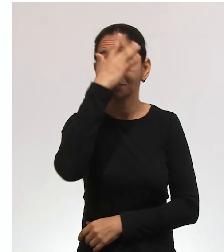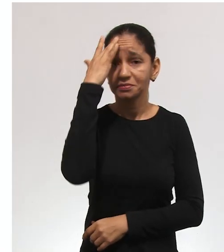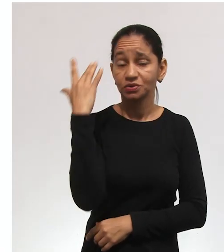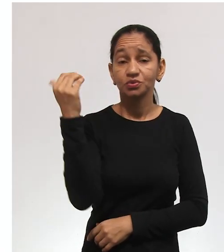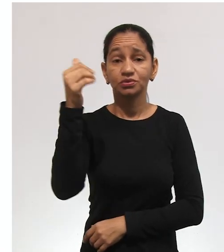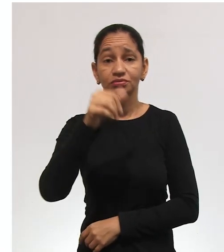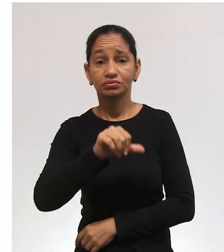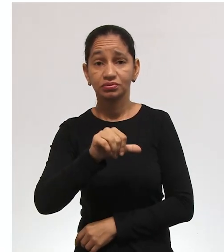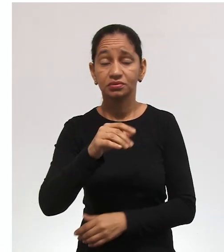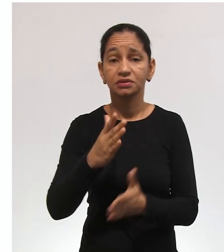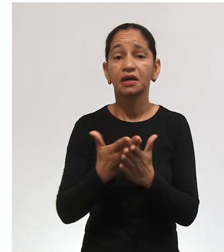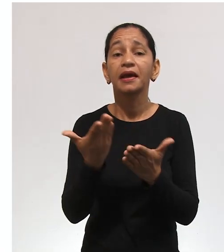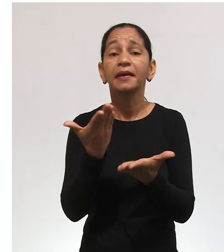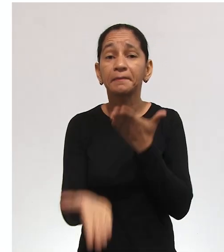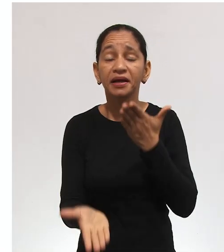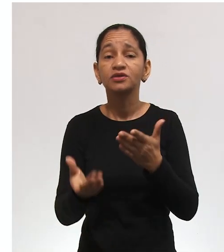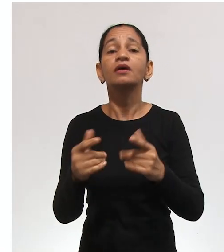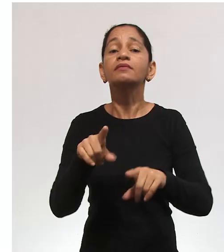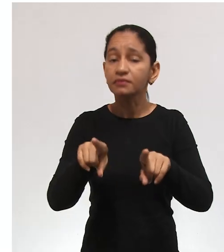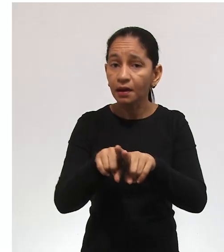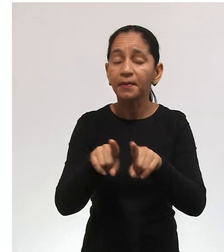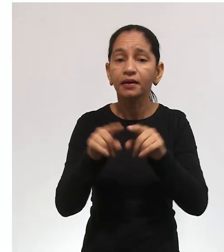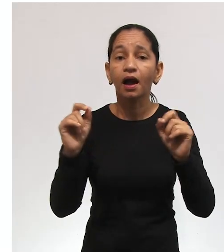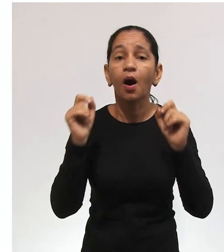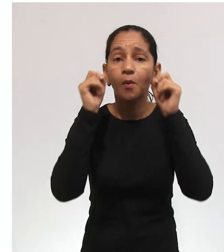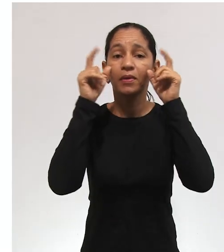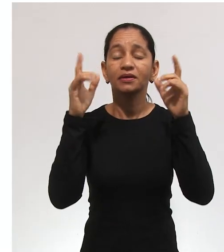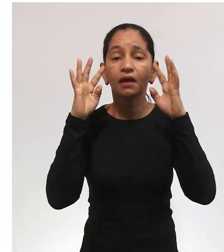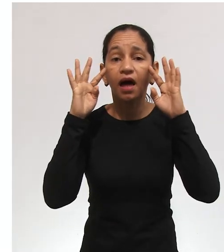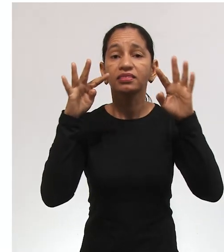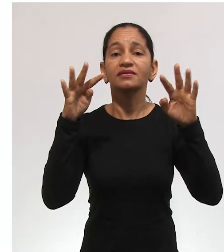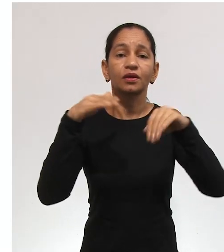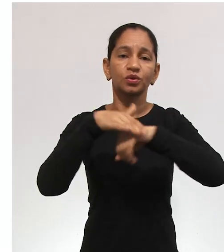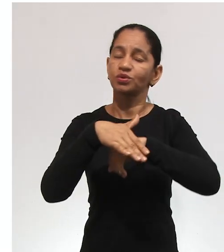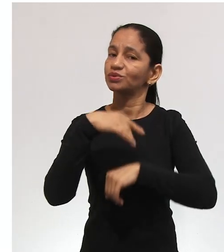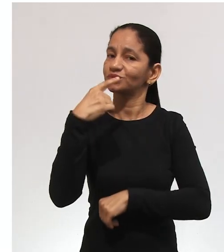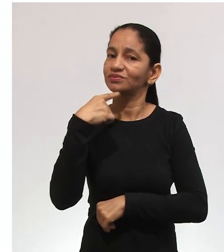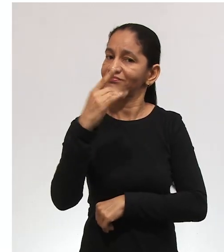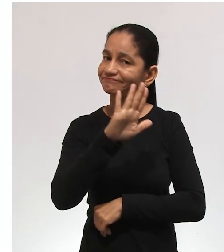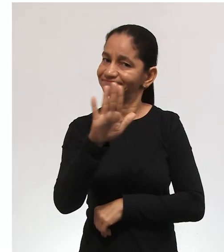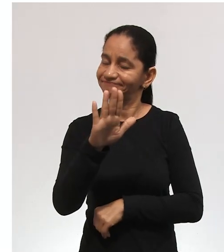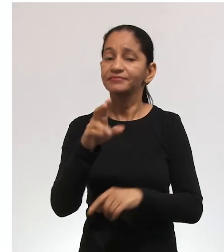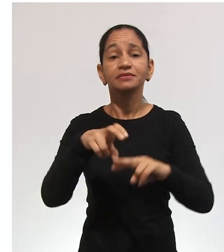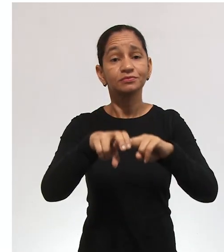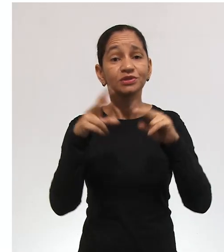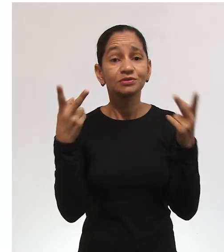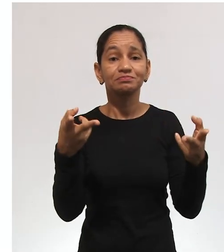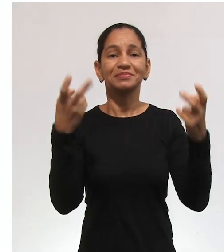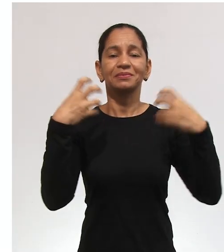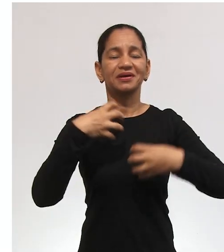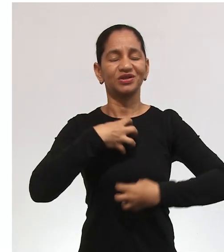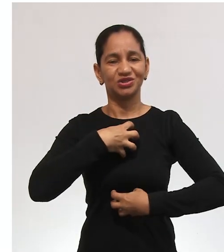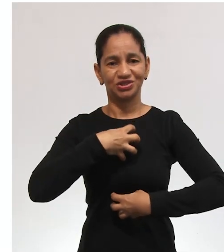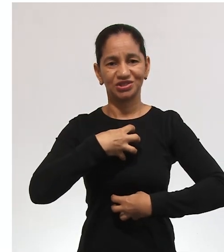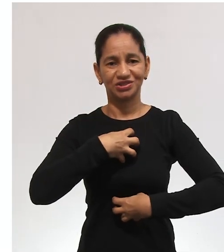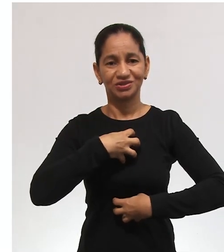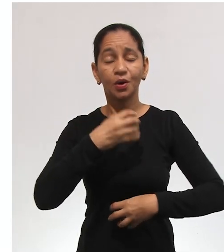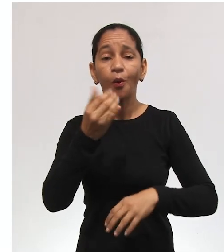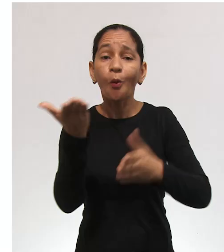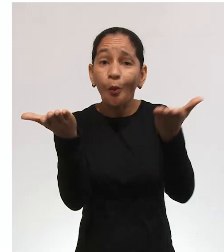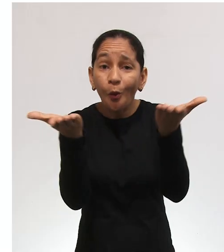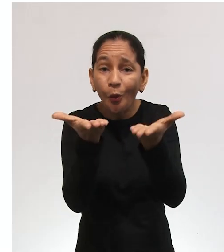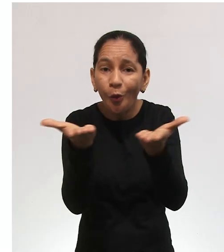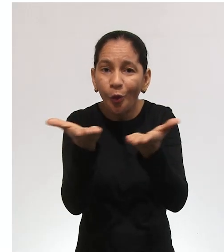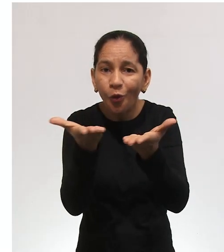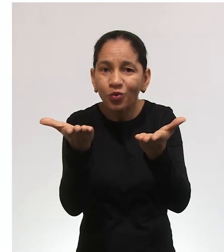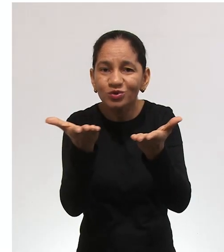fazia com que a quantidade de acidentes aumentasse muito significativamente. Percebam, hoje nós temos uma